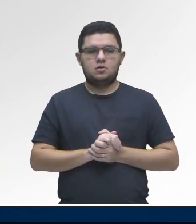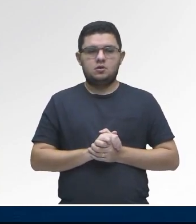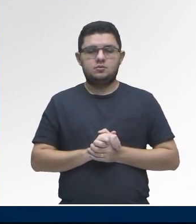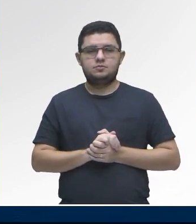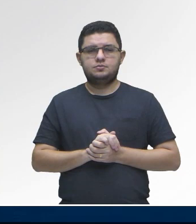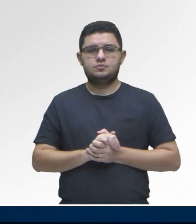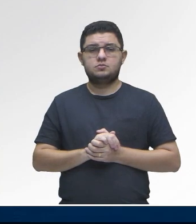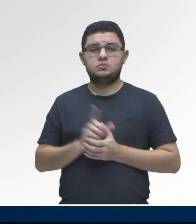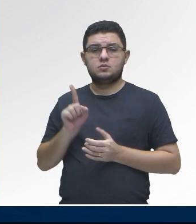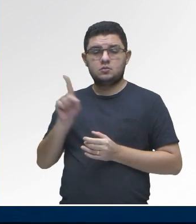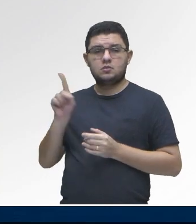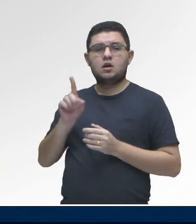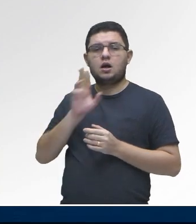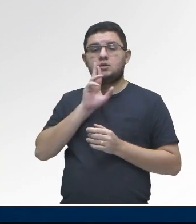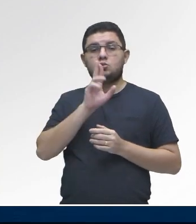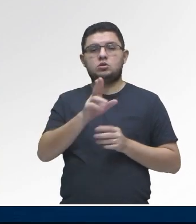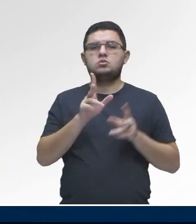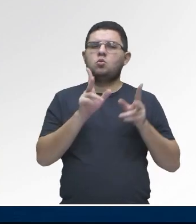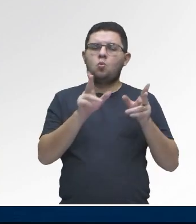sempre é o mesmo.